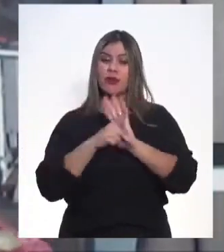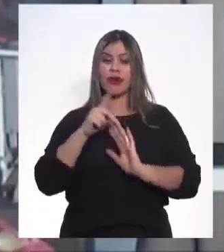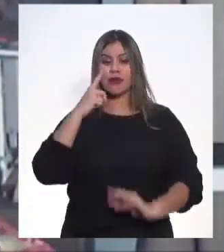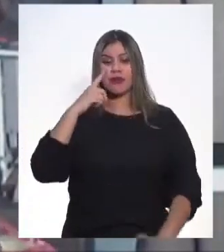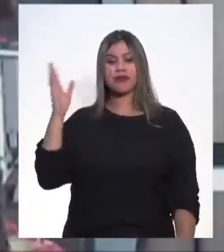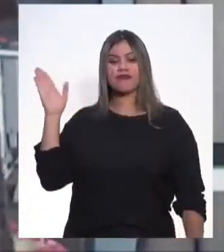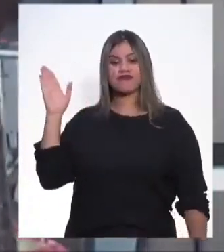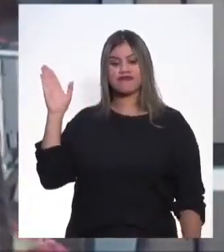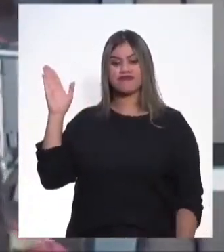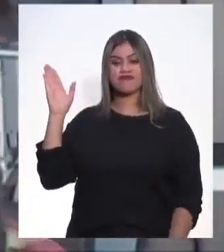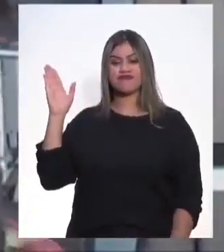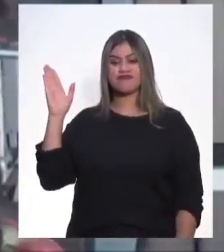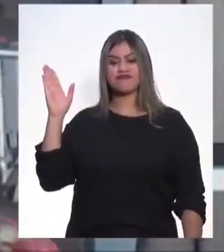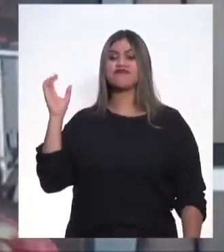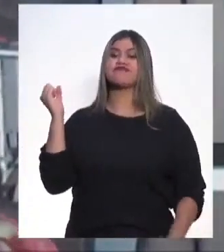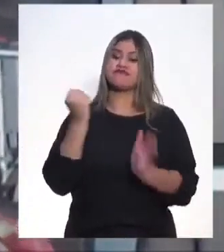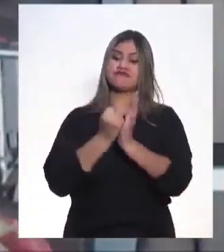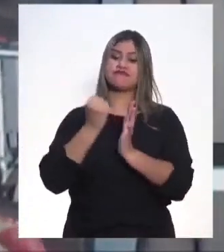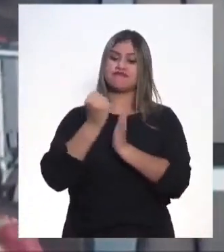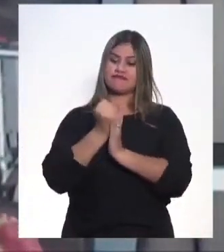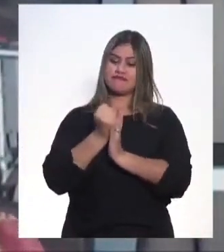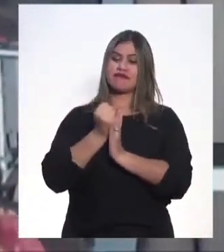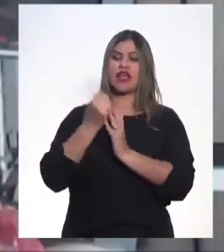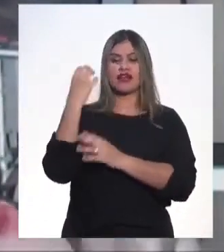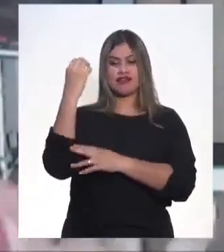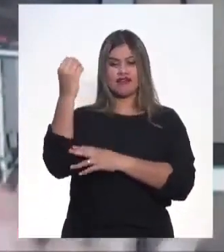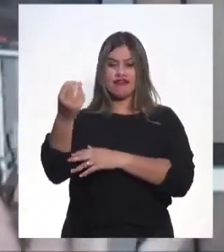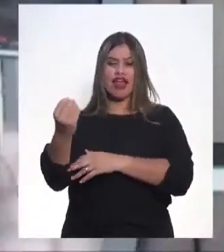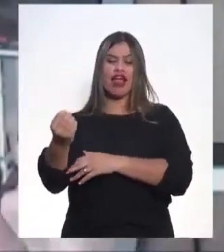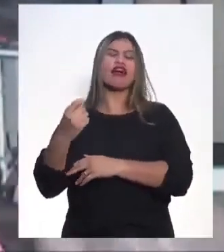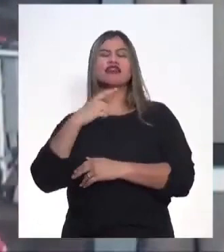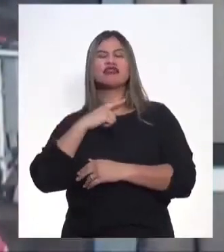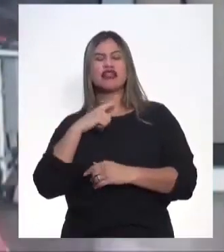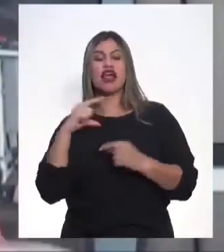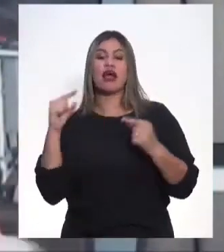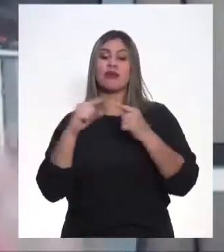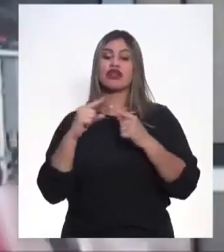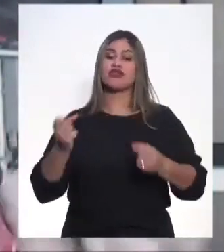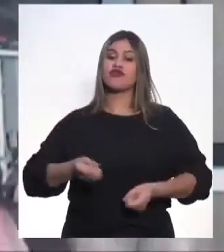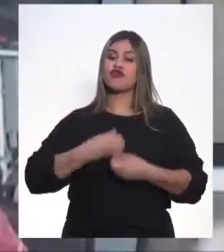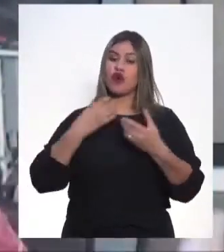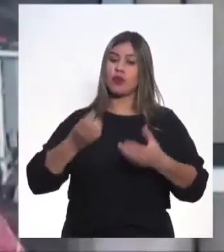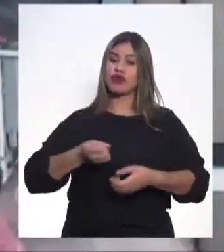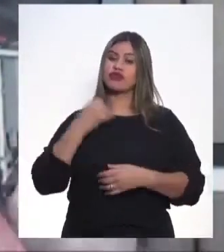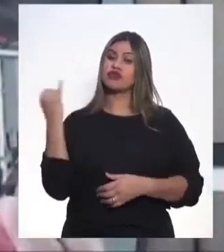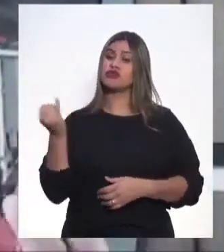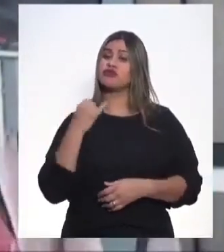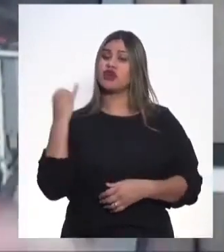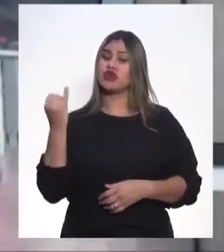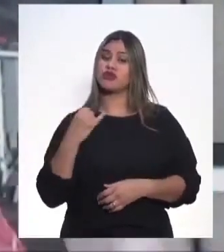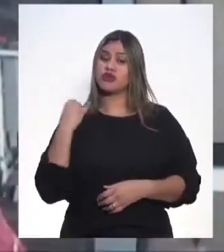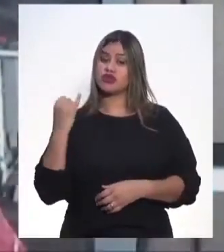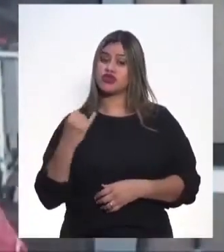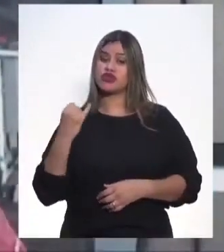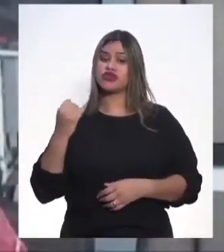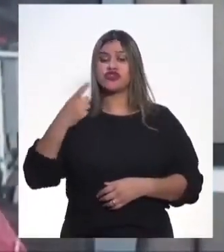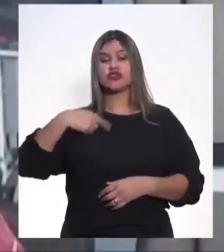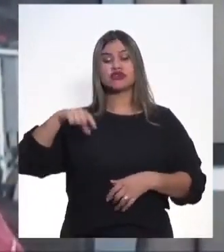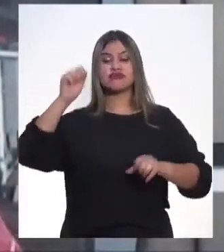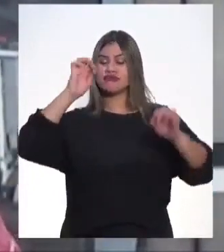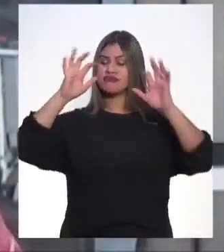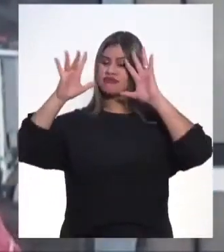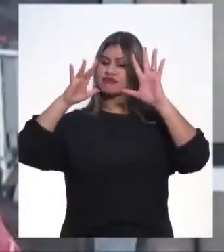nosso passaporte, né, Marconi? Que diz aqui dados que são fundamentais para pensarmos a